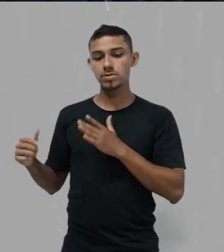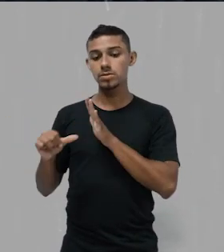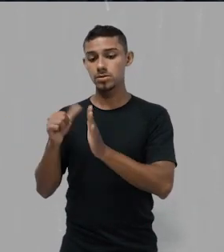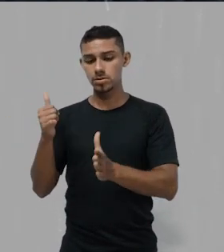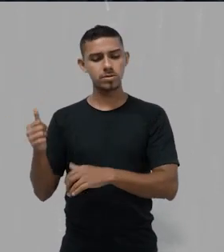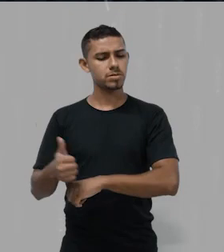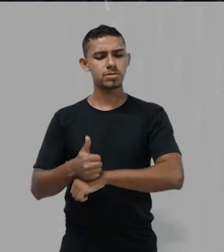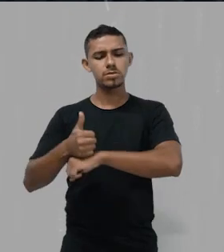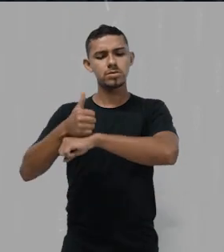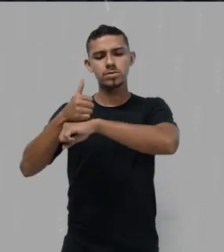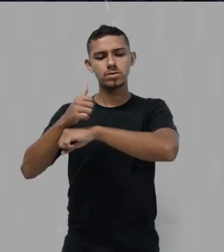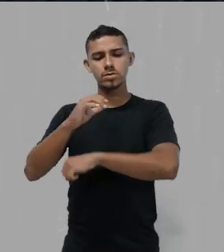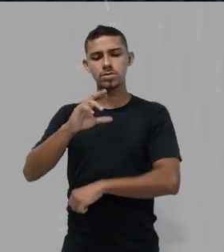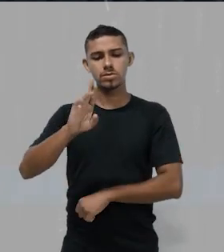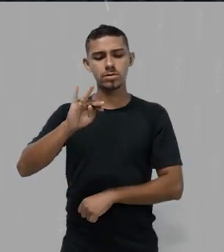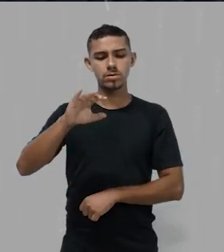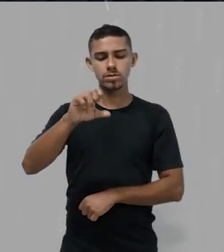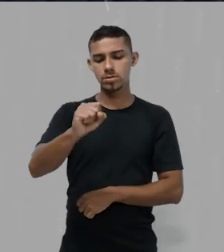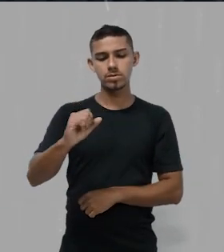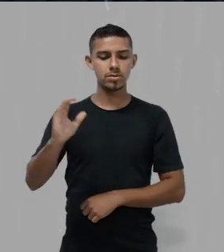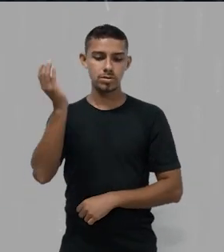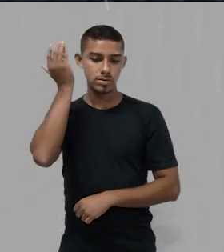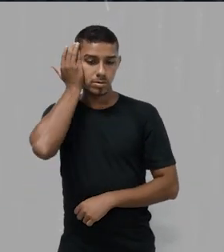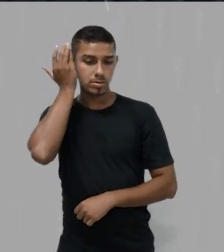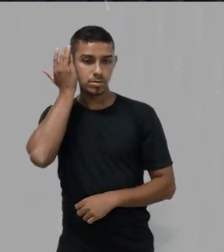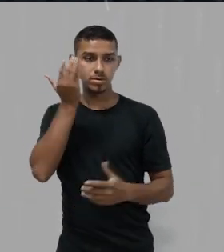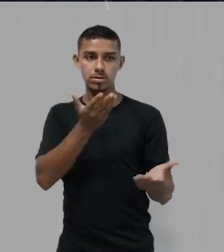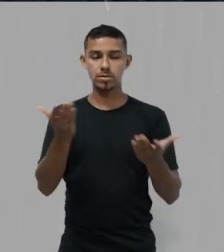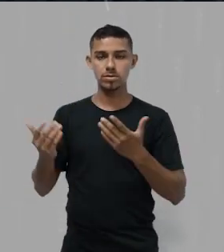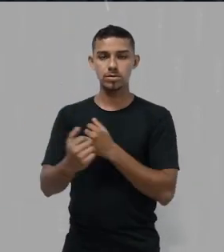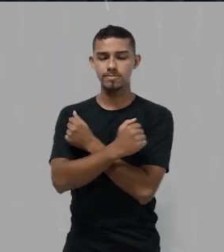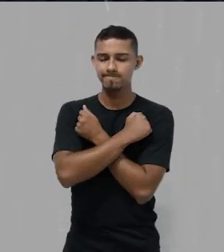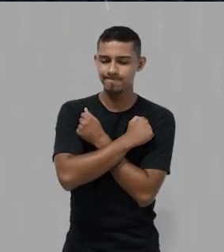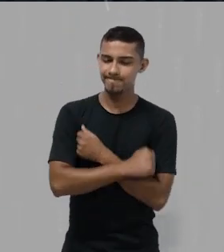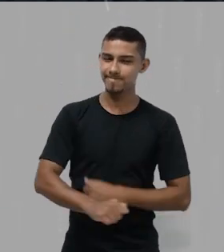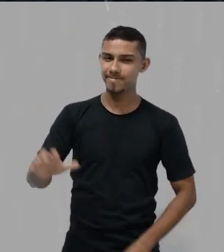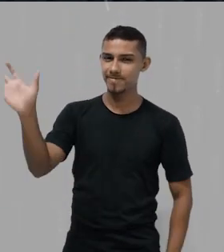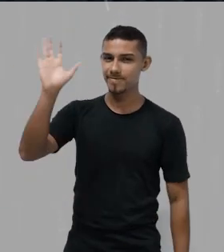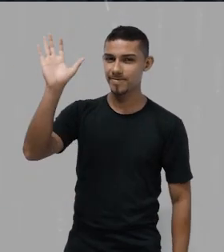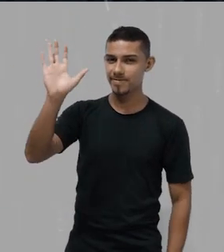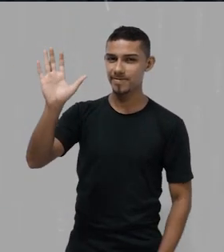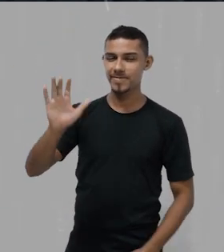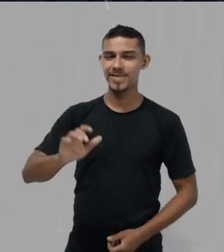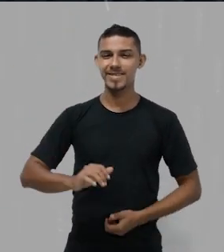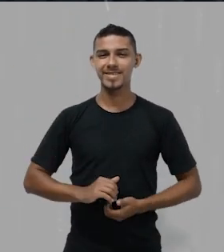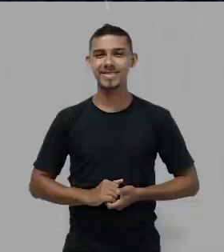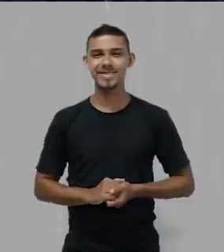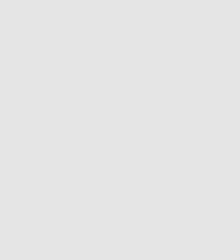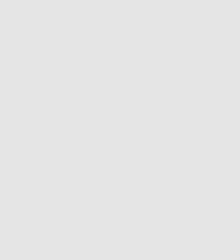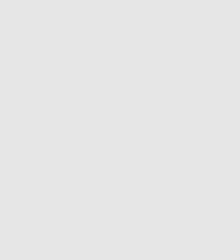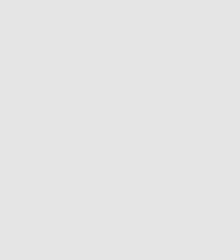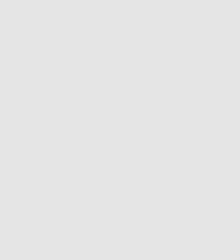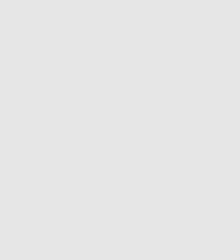obra mais importante do cubismo, e Pablo Picasso. E um abraço, fui, até a próxima vanguarda.